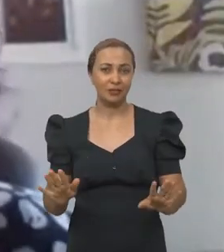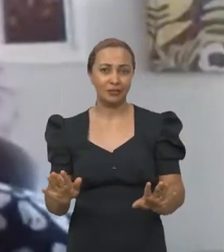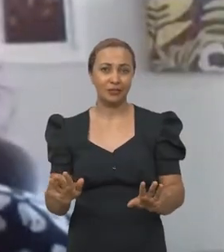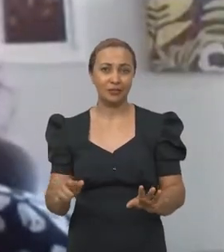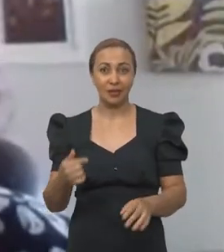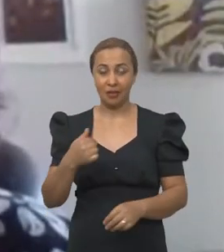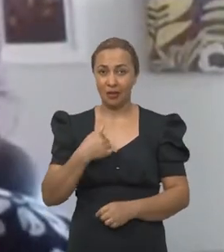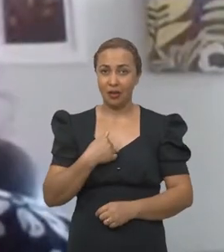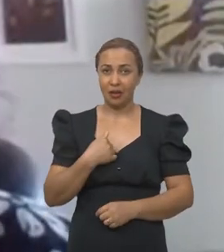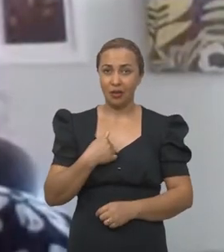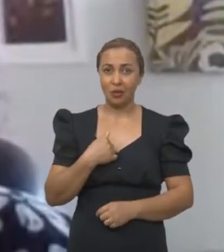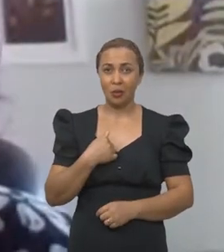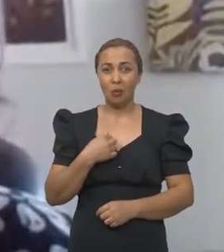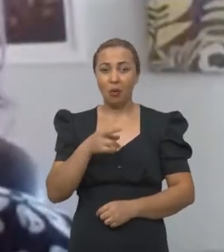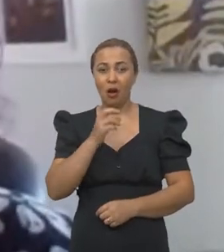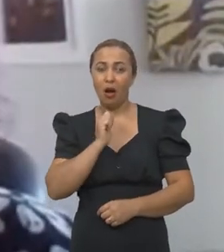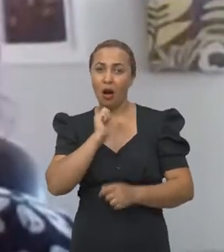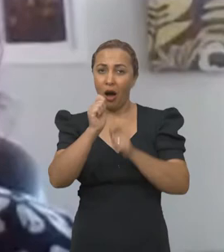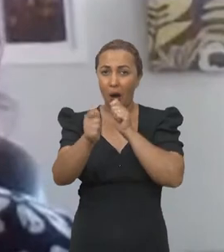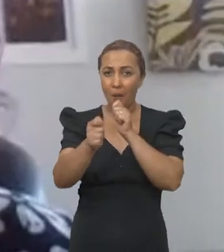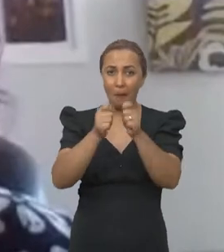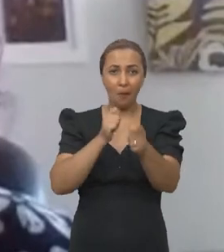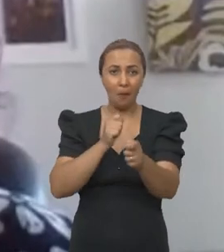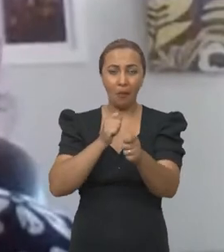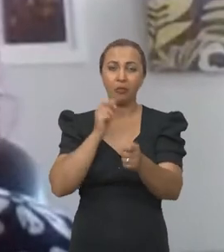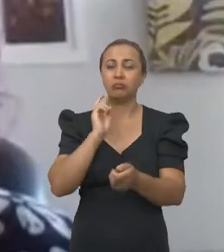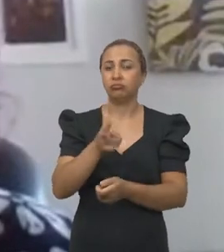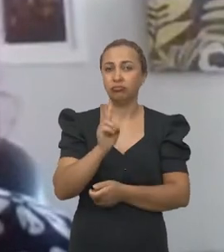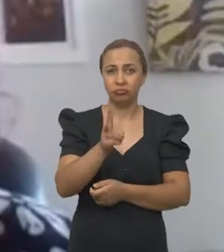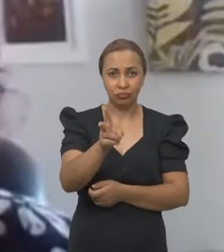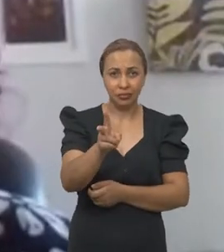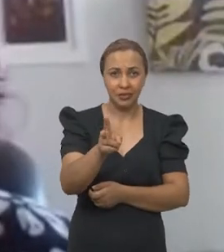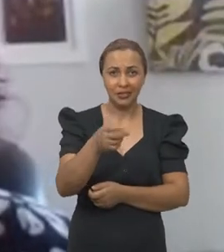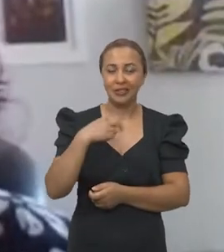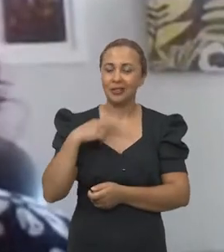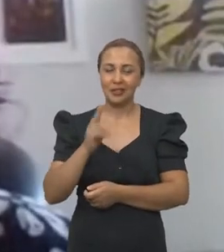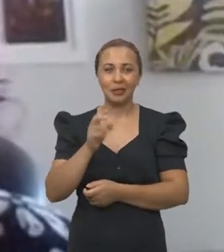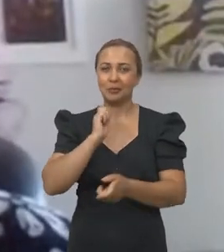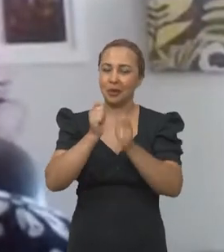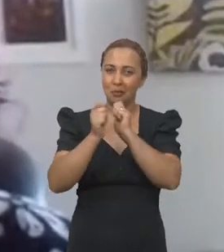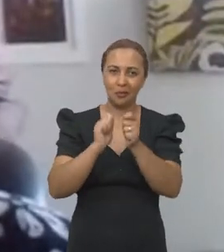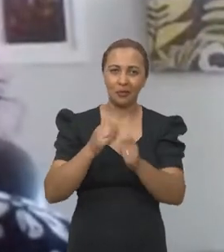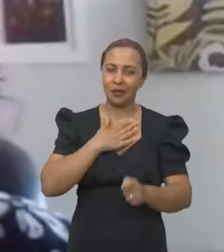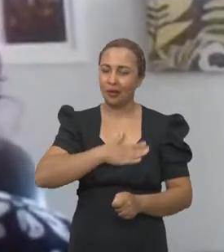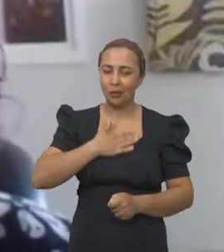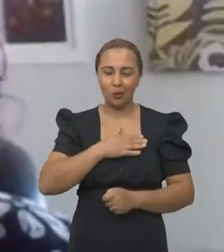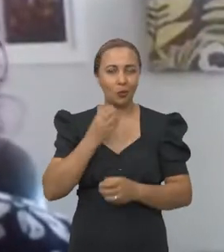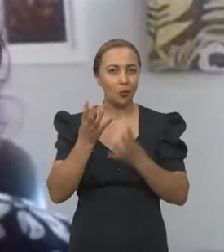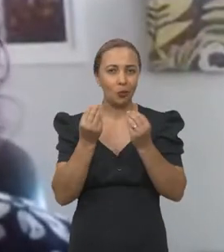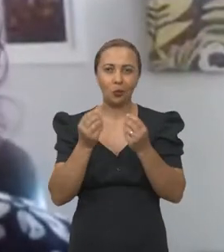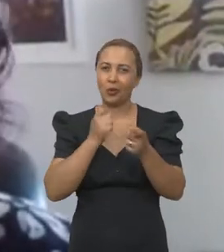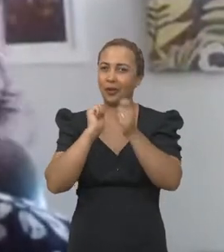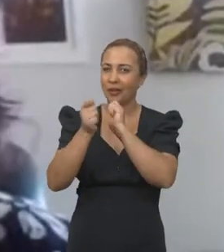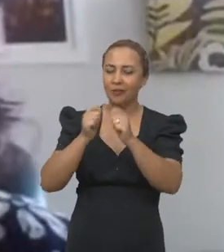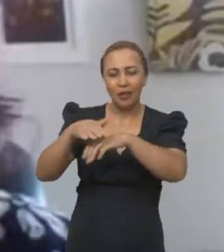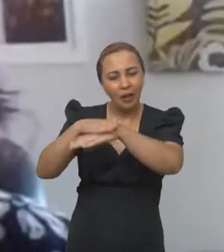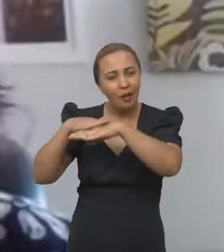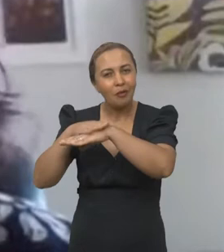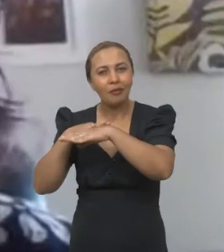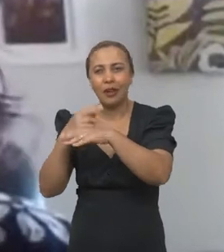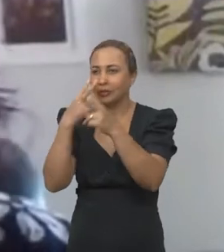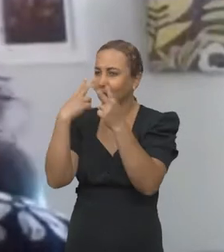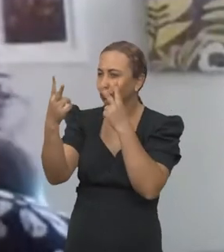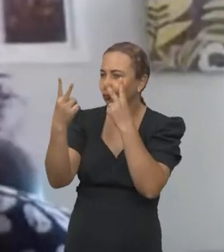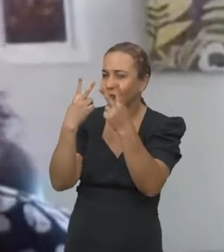né E aí assim eu sou repórter e eu acho que eu sempre você recorta e eu gosto muito da